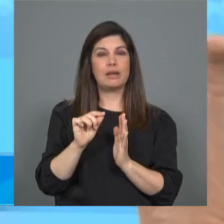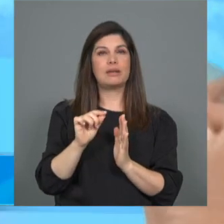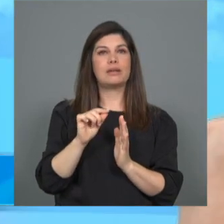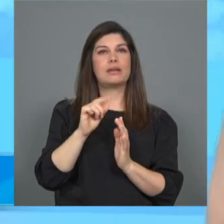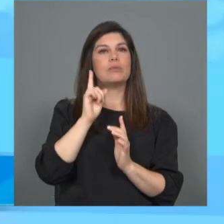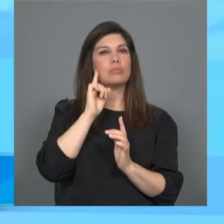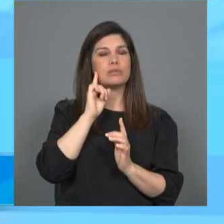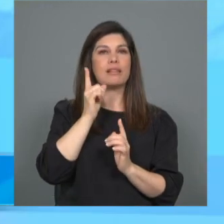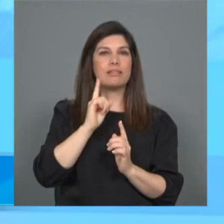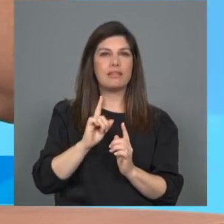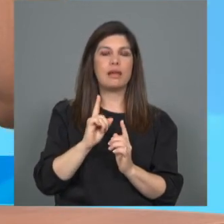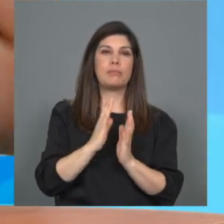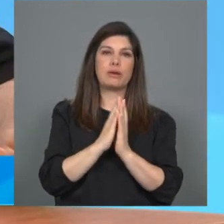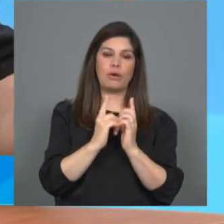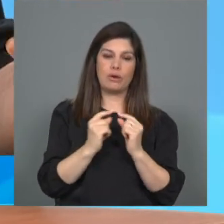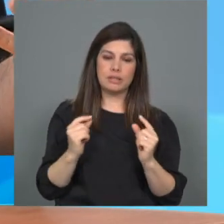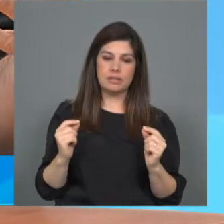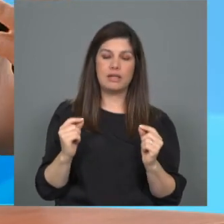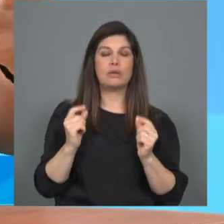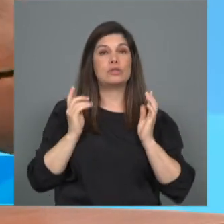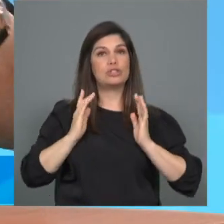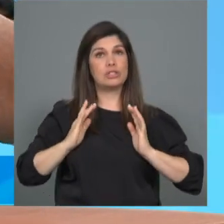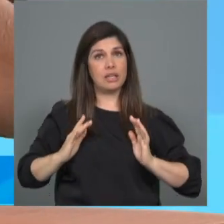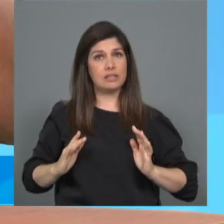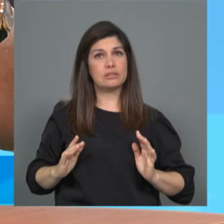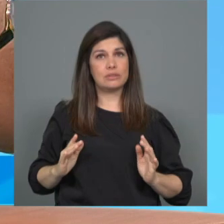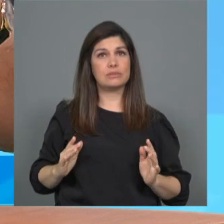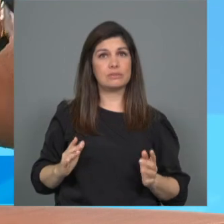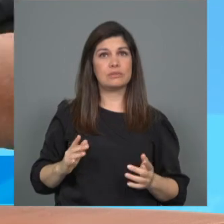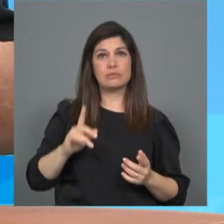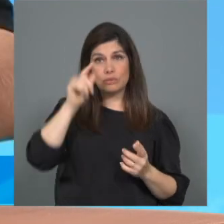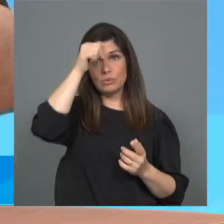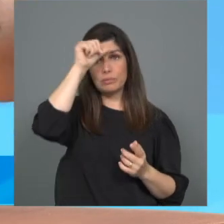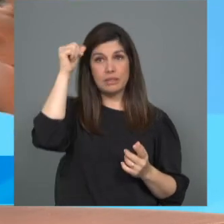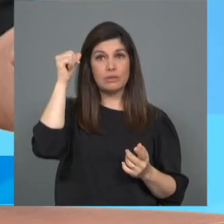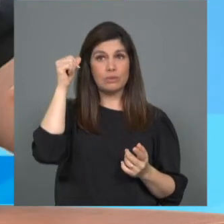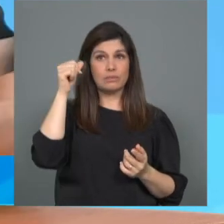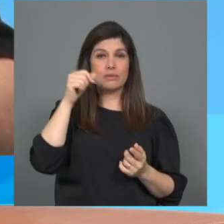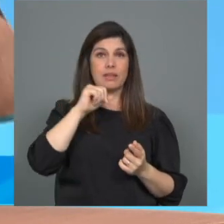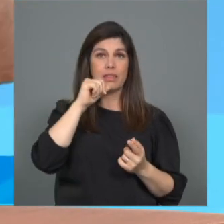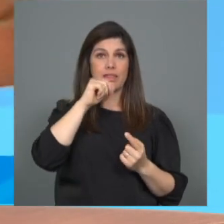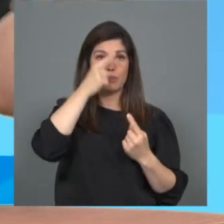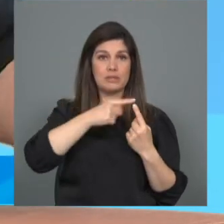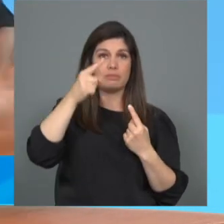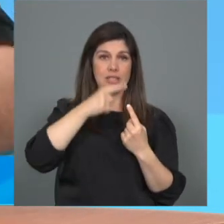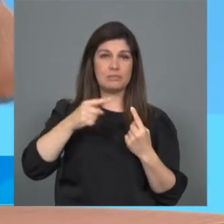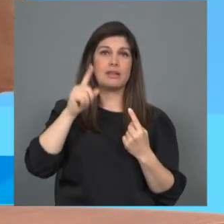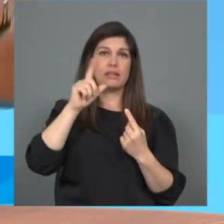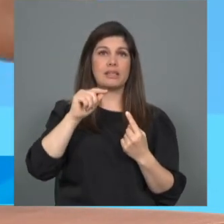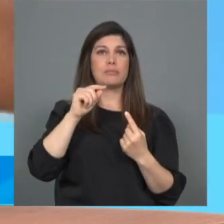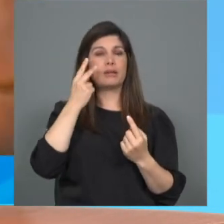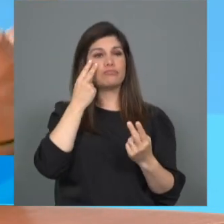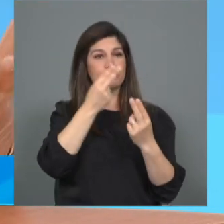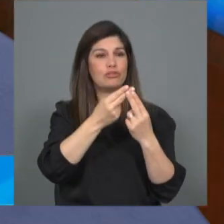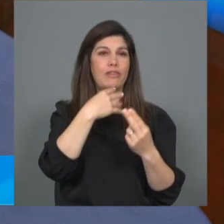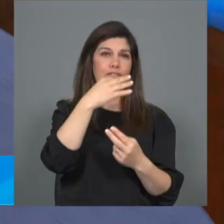oração, mas é também para descanso. E também para convívio com outros, visita a familiares, a doentes,